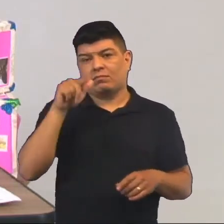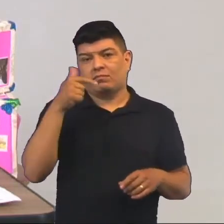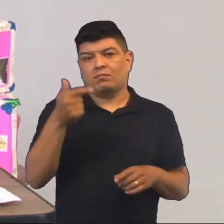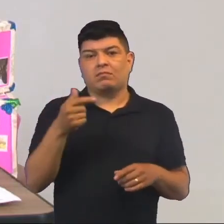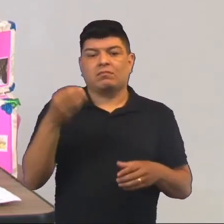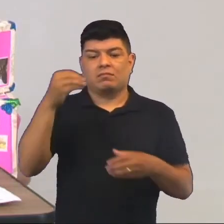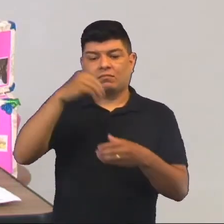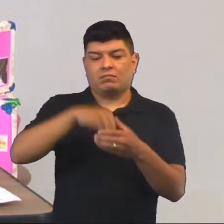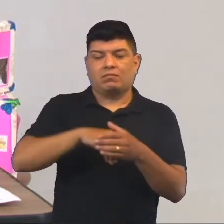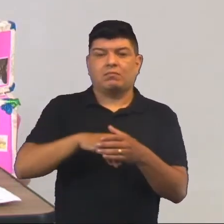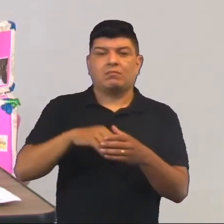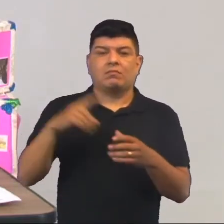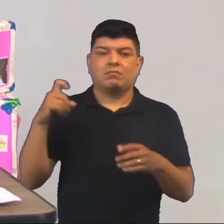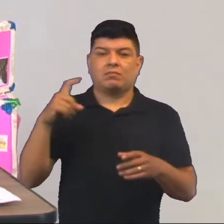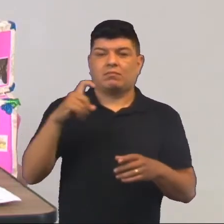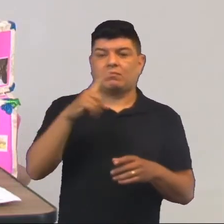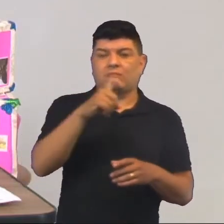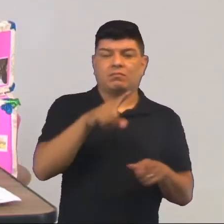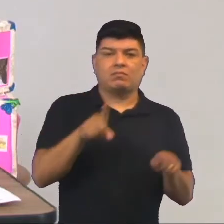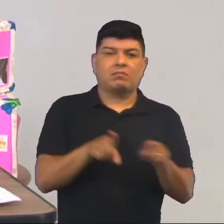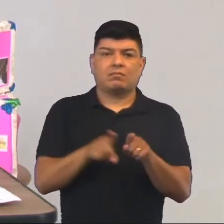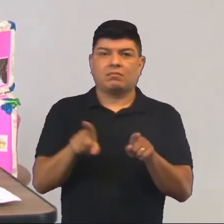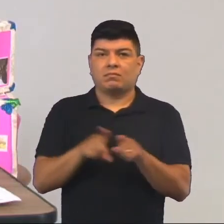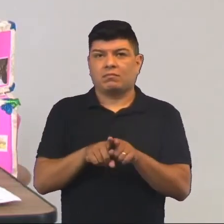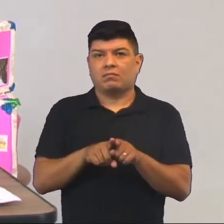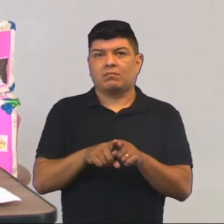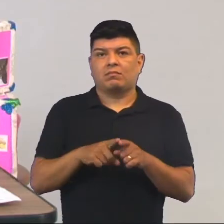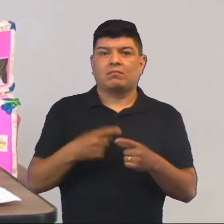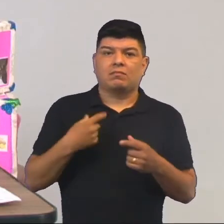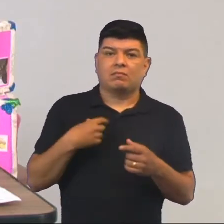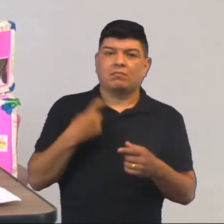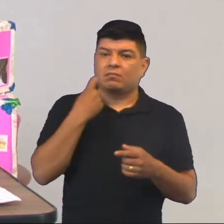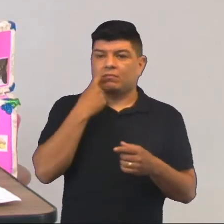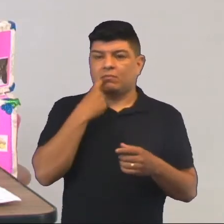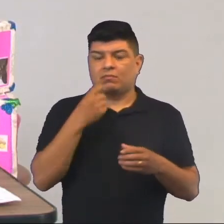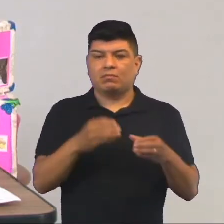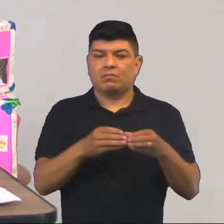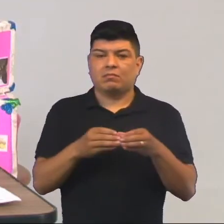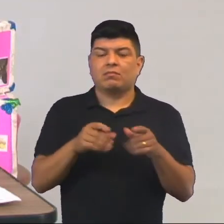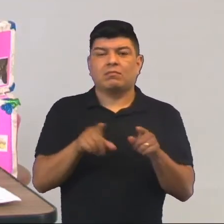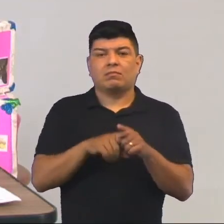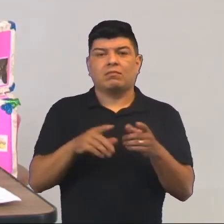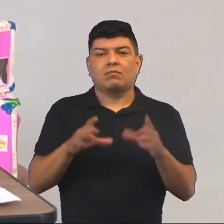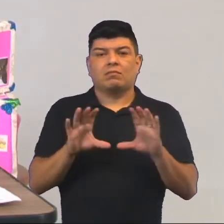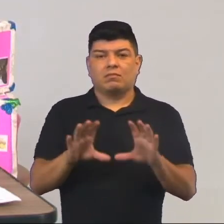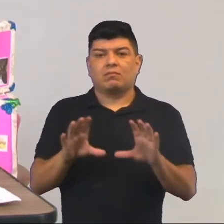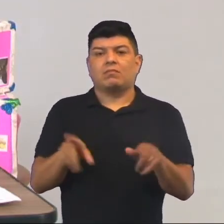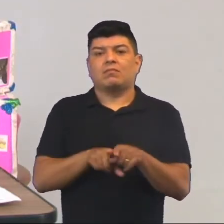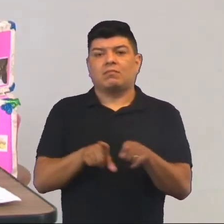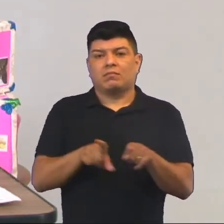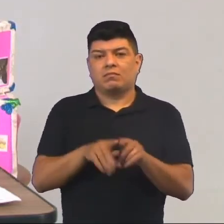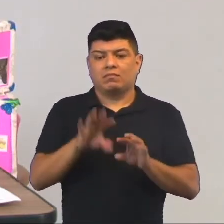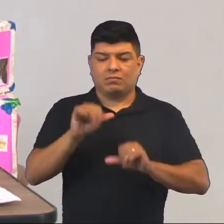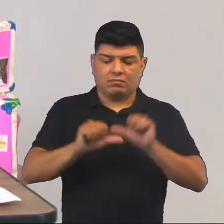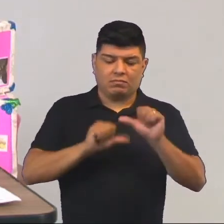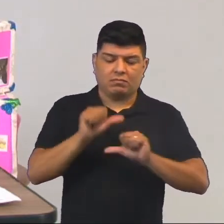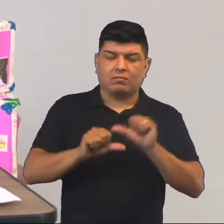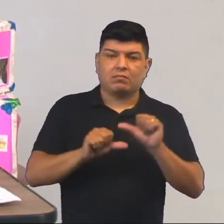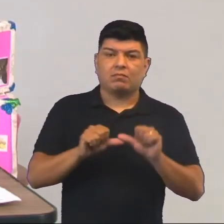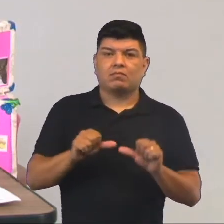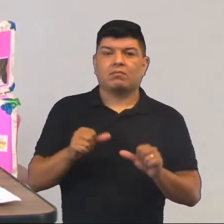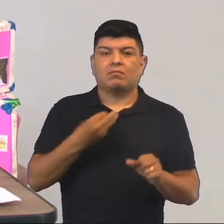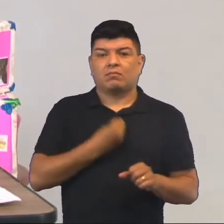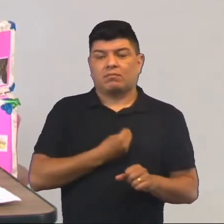também acrescentam, em vez do camarão, acrescentam sardinha, enfim. Esse prato ele também foi modificado e